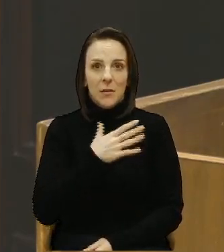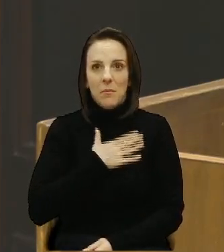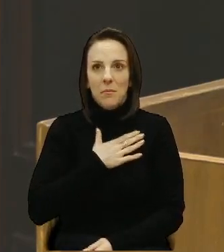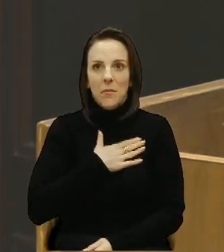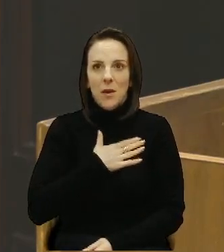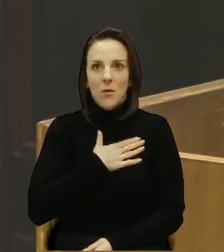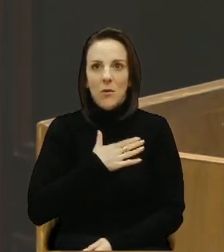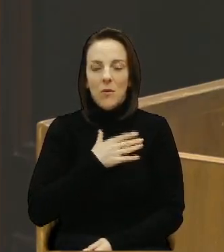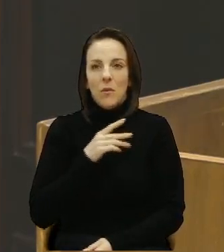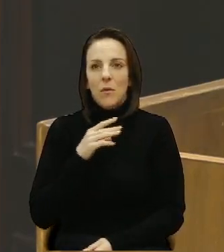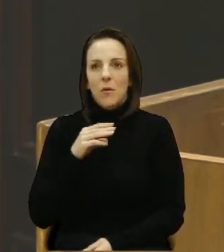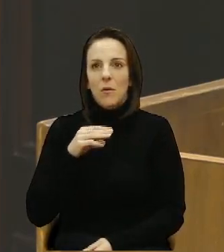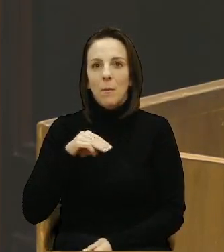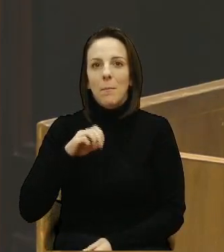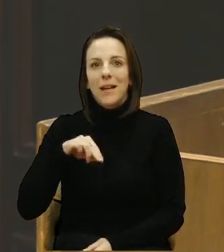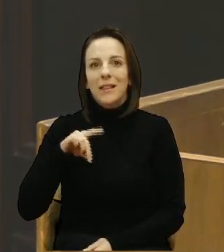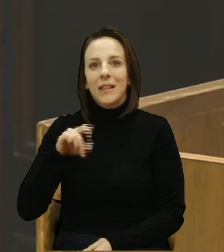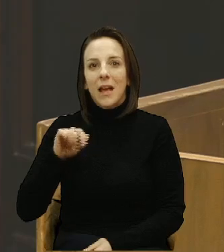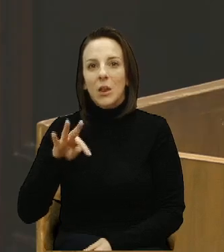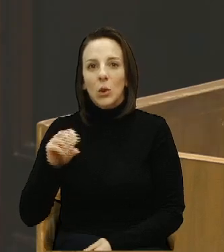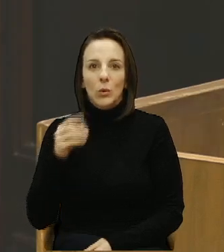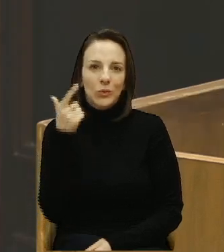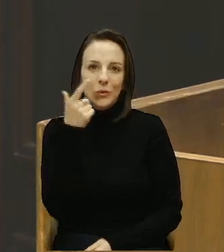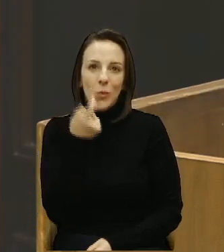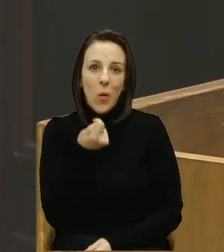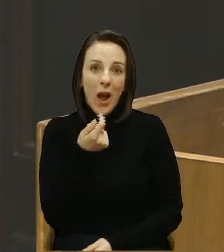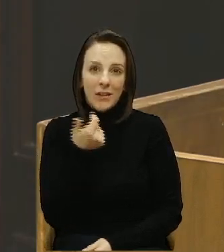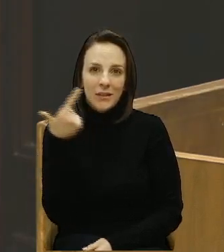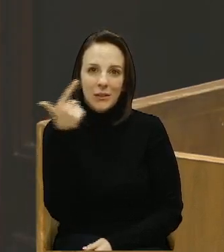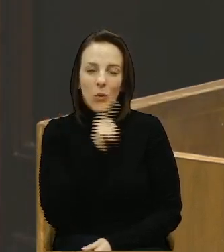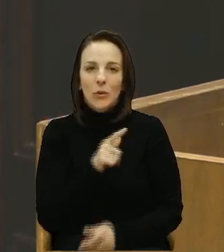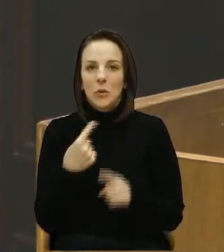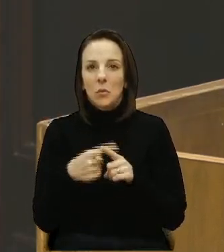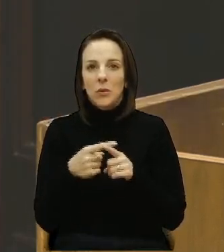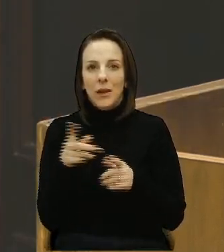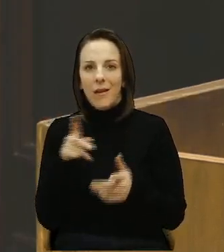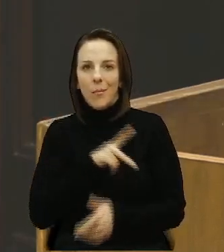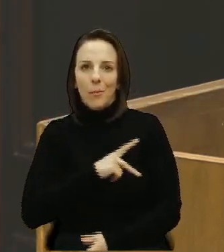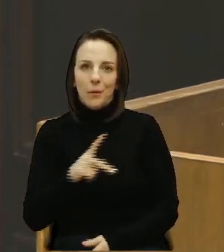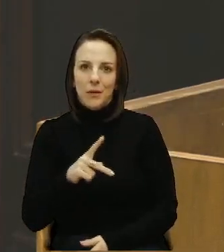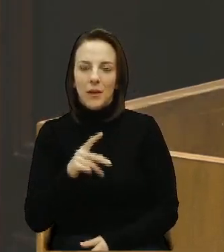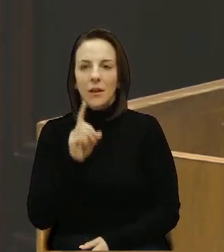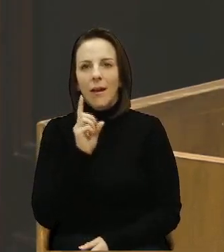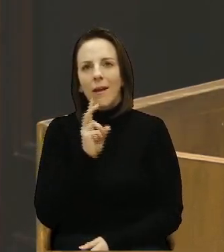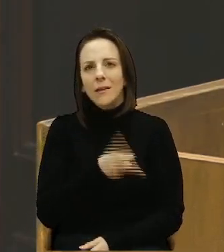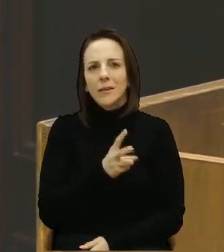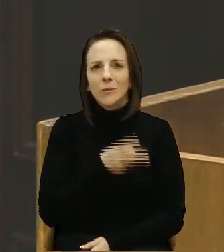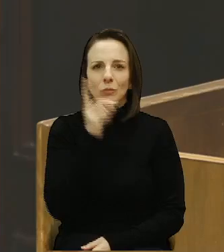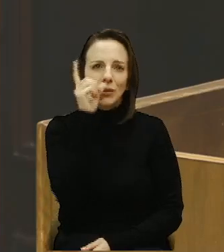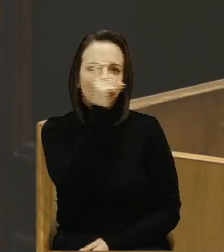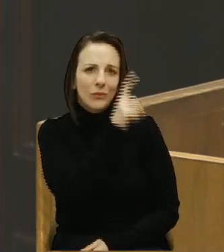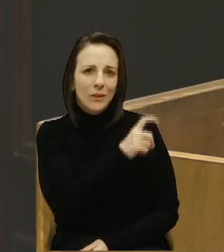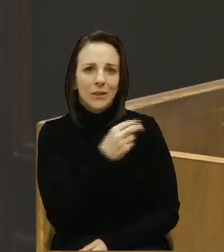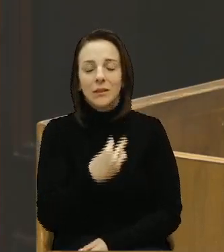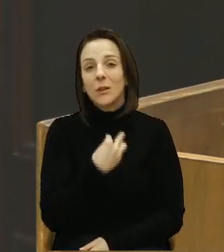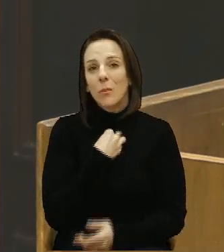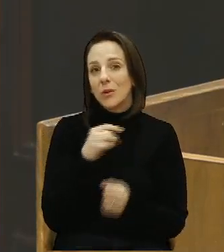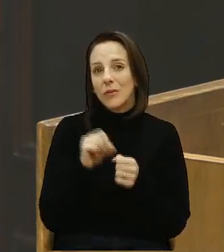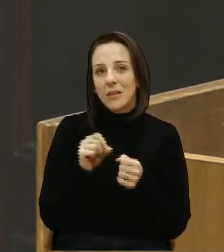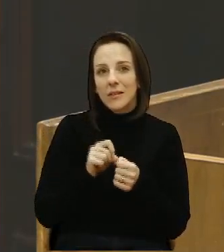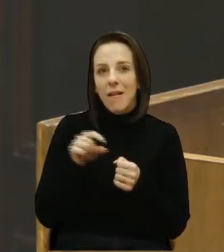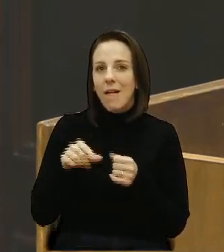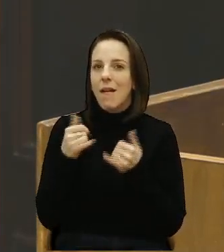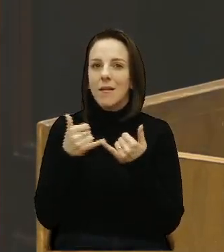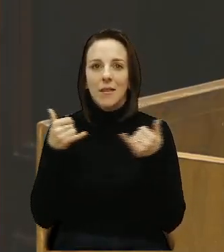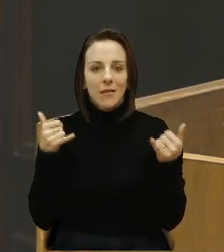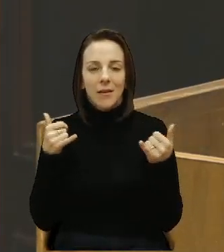o mandato. Estou em função da presidência. Mas é sempre difícil, não dá para fazer, essa linha não dá para